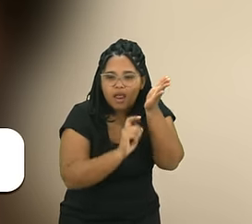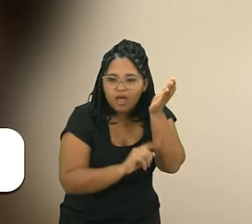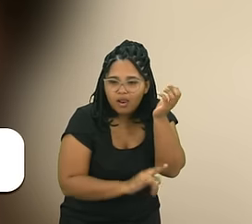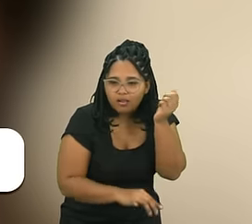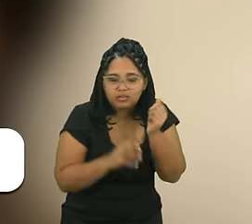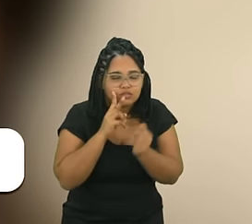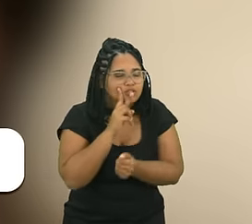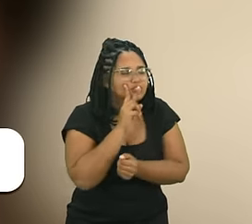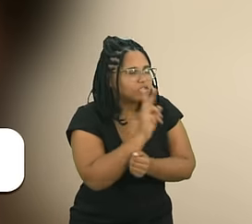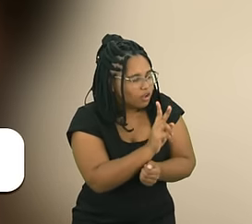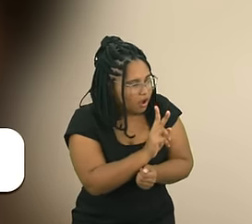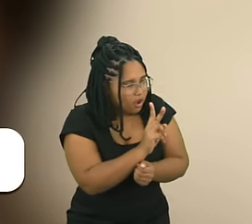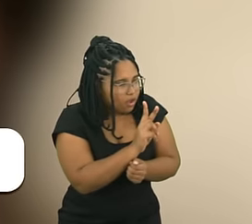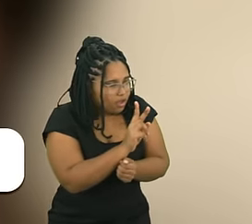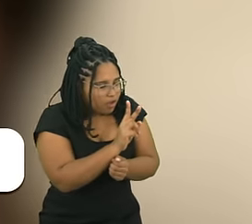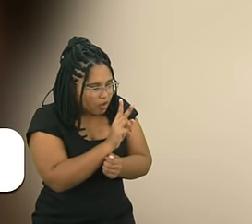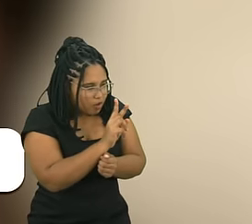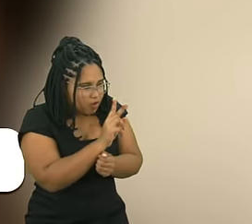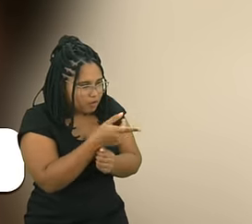diagnóstico foi